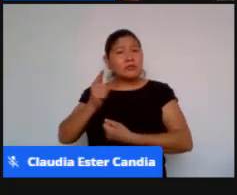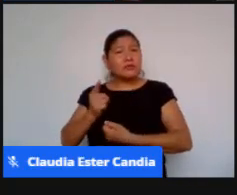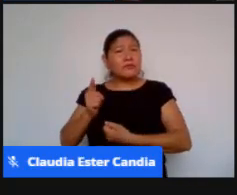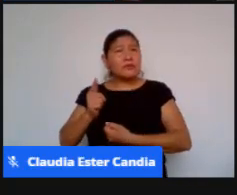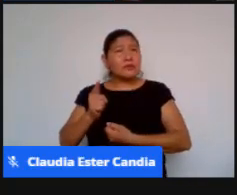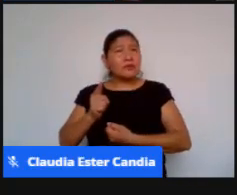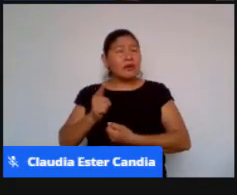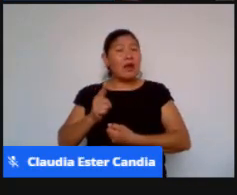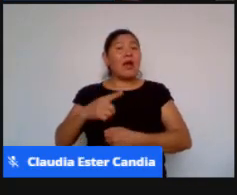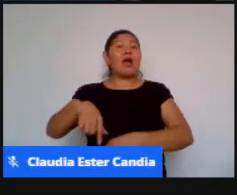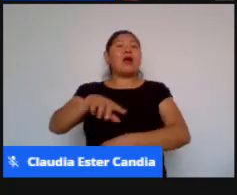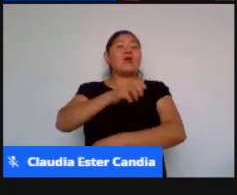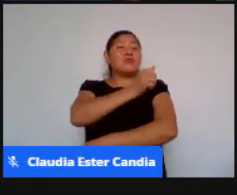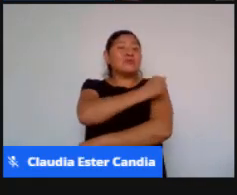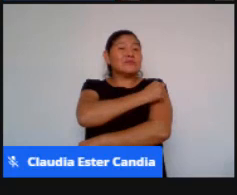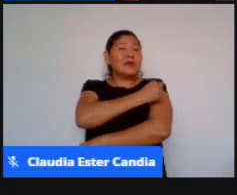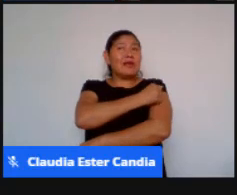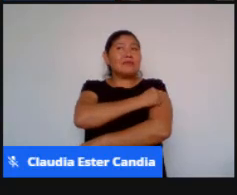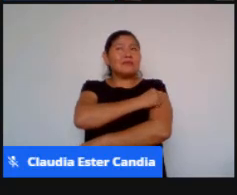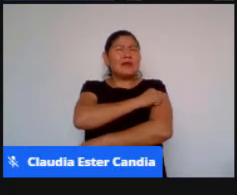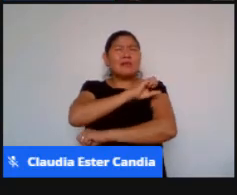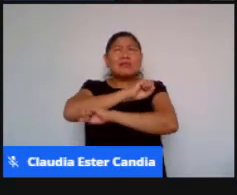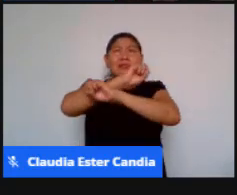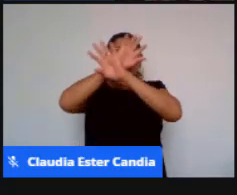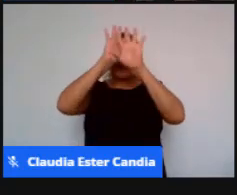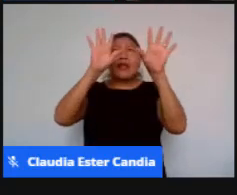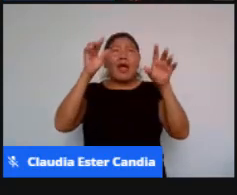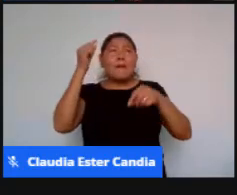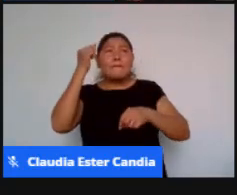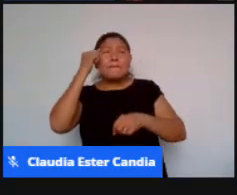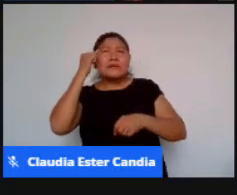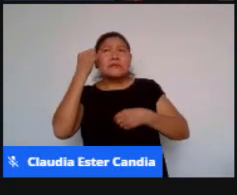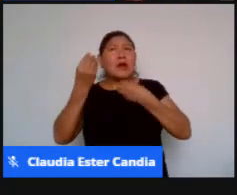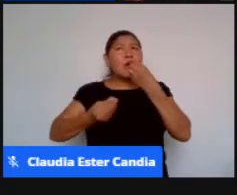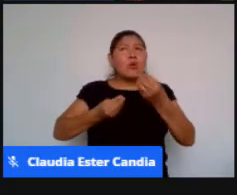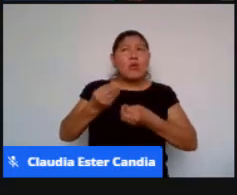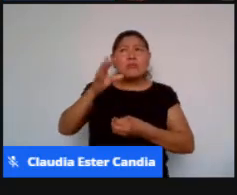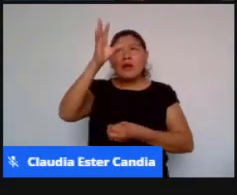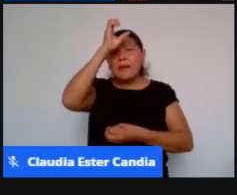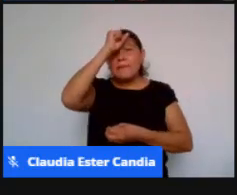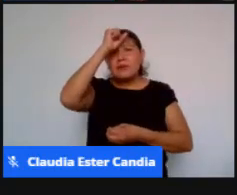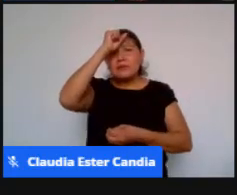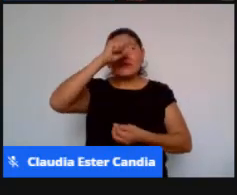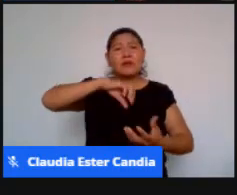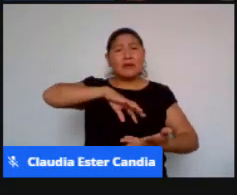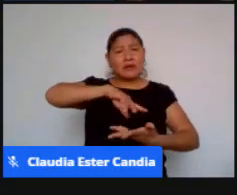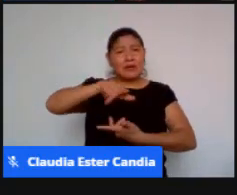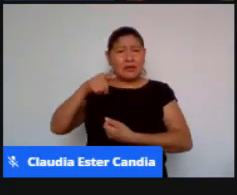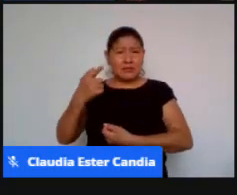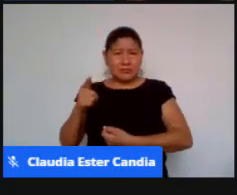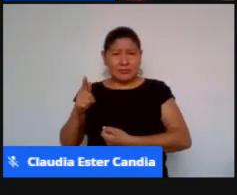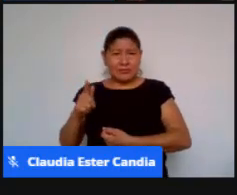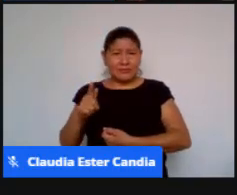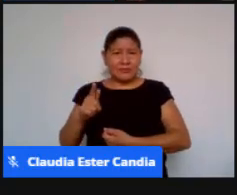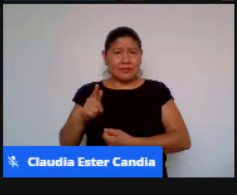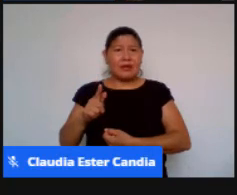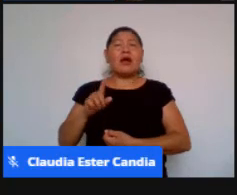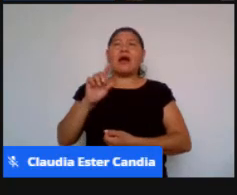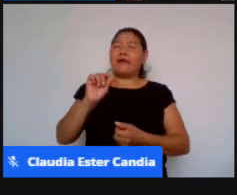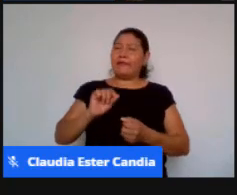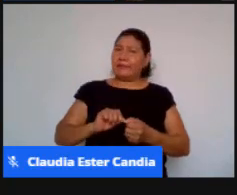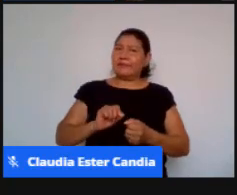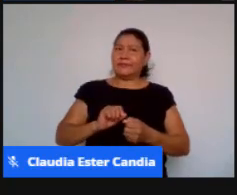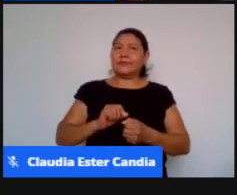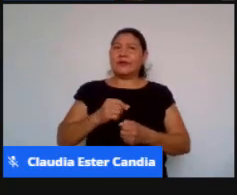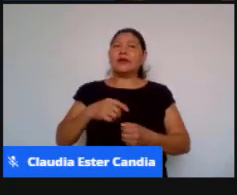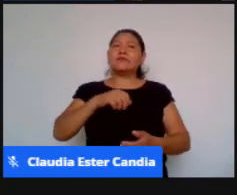crianças desenvolvam o raciocínio geográfico. Então, esse desenvolvimento do raciocínio geográfico, que faz com que ele leia